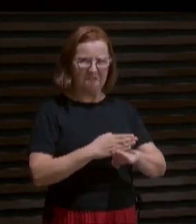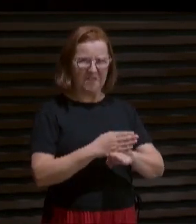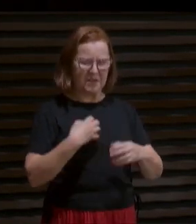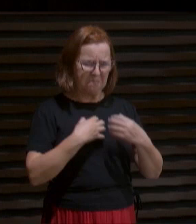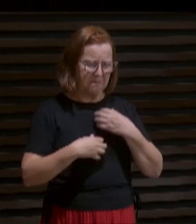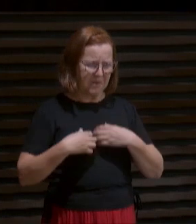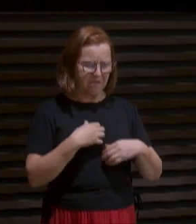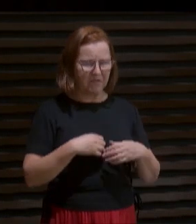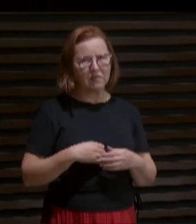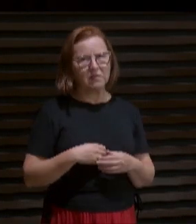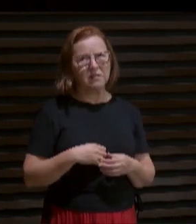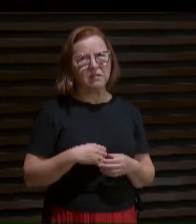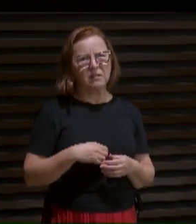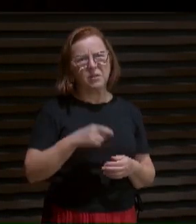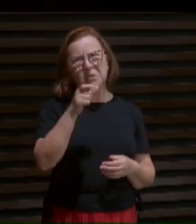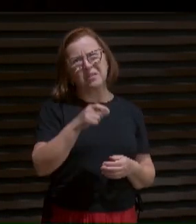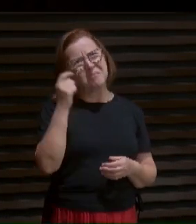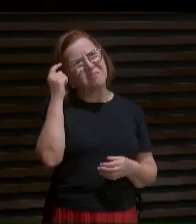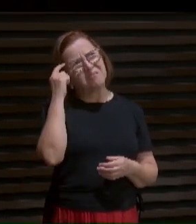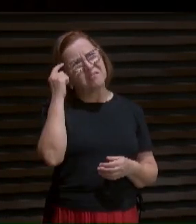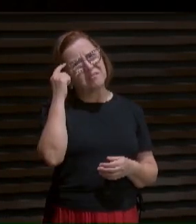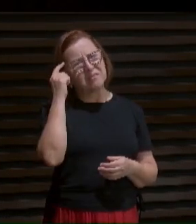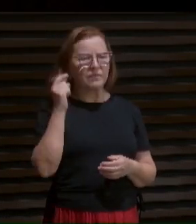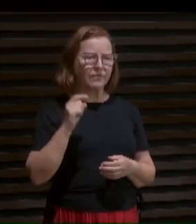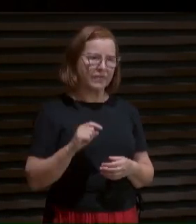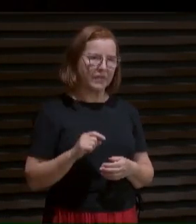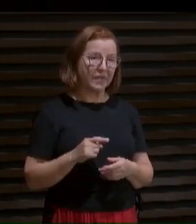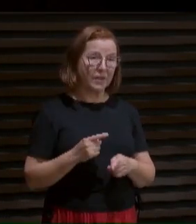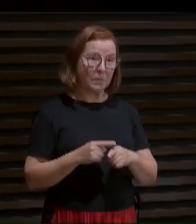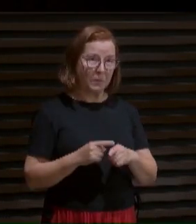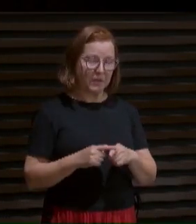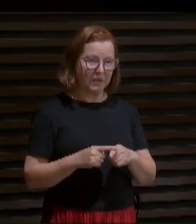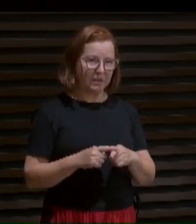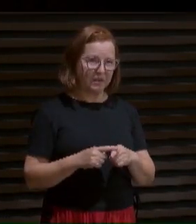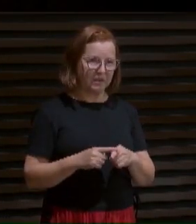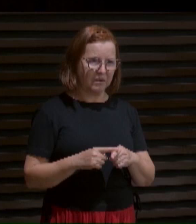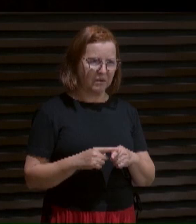Ele ficou pensando e digo, porque nós estamos vivos.